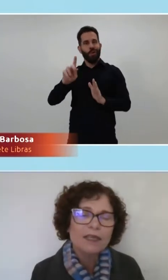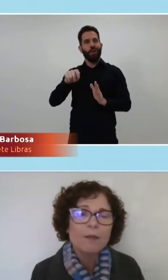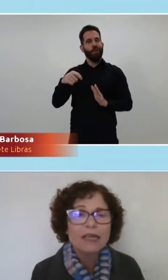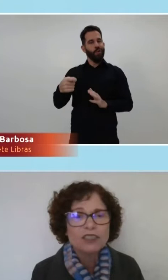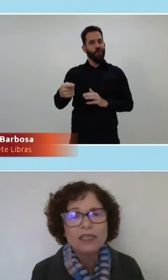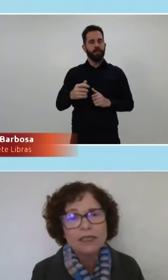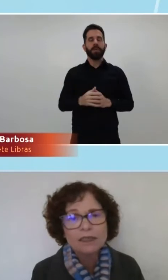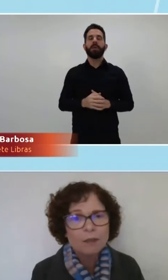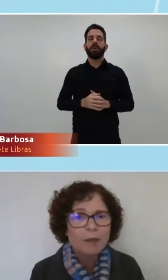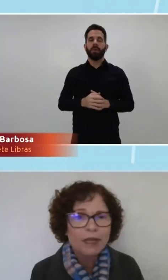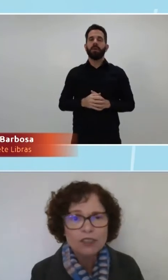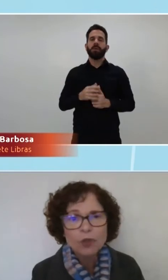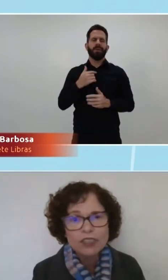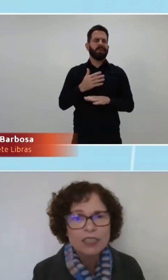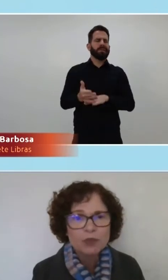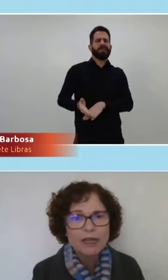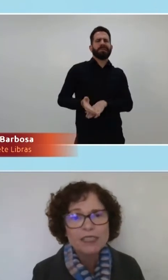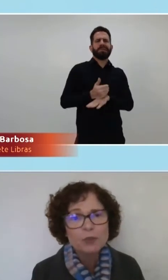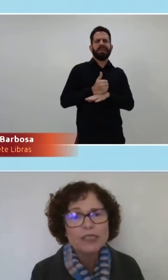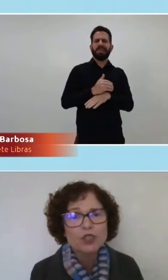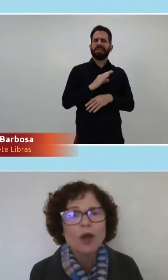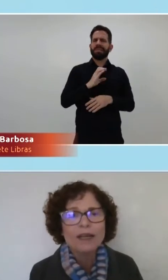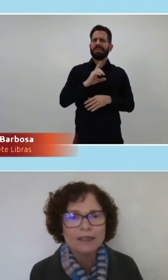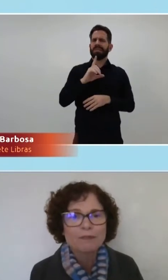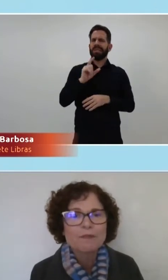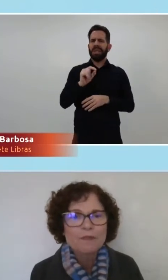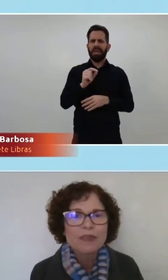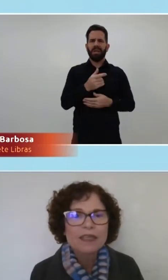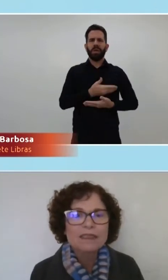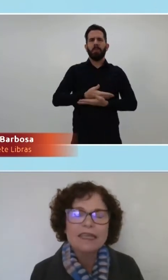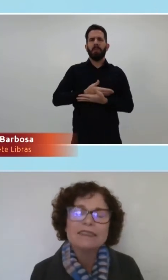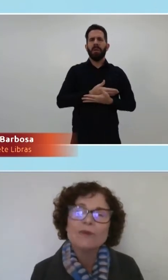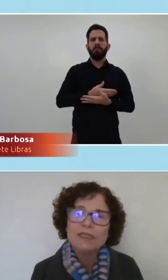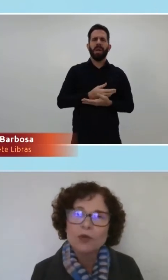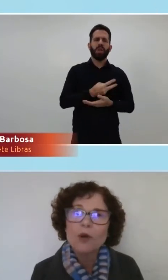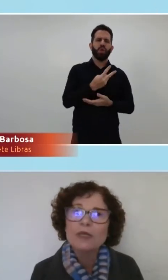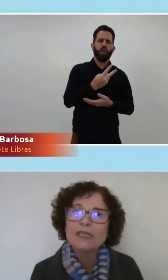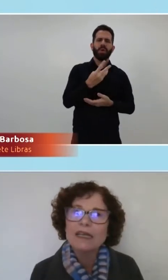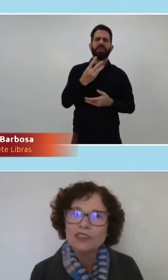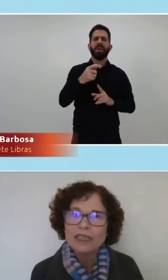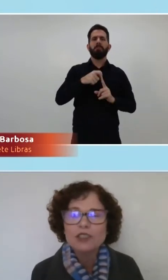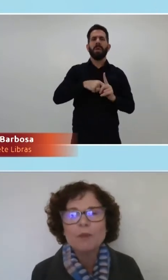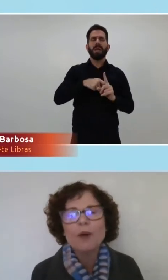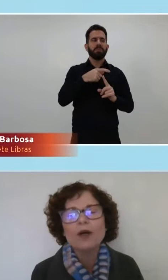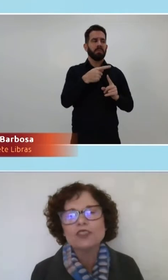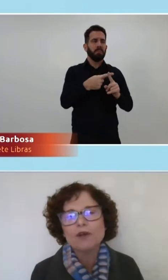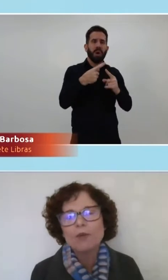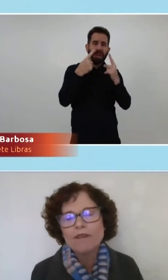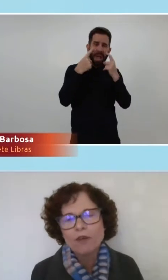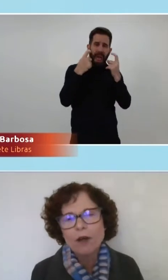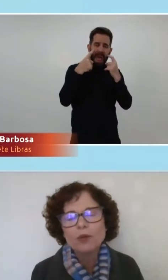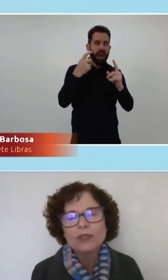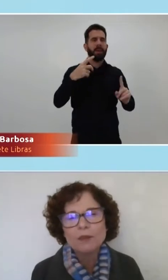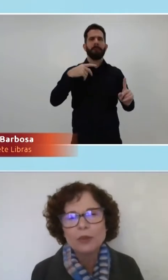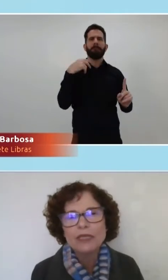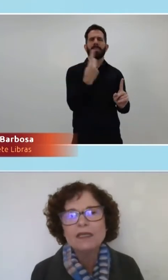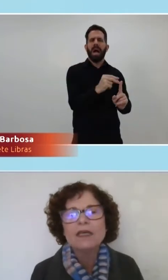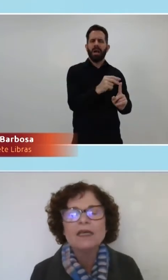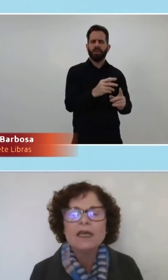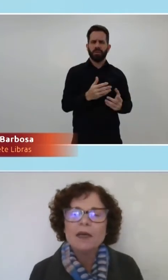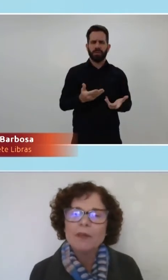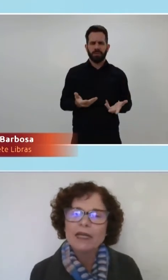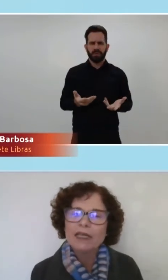né, que bate em criança, bebê de 2, 3 meses, porque chora. Né? Então, assim, como que a gente pode, de alguma forma,